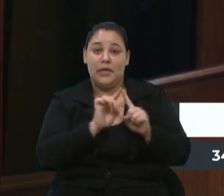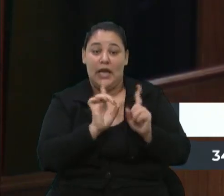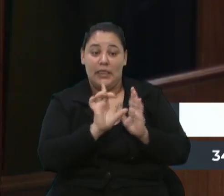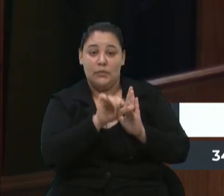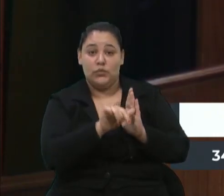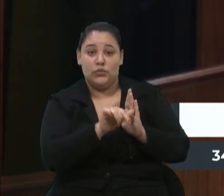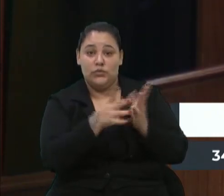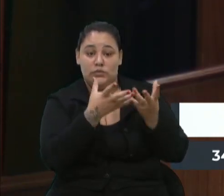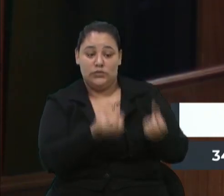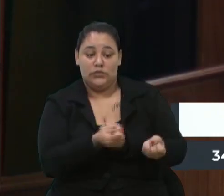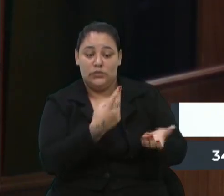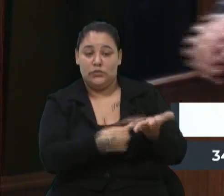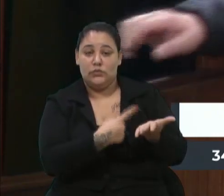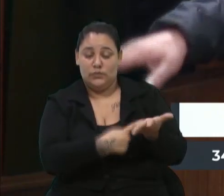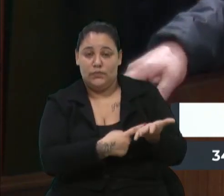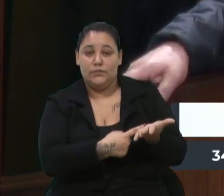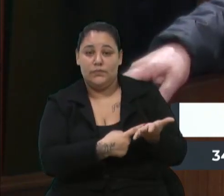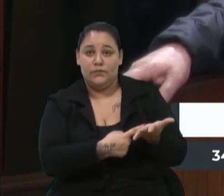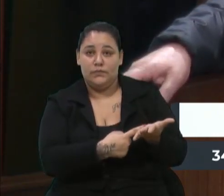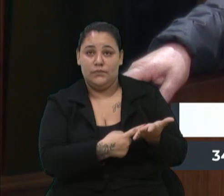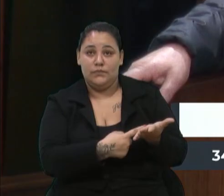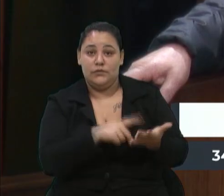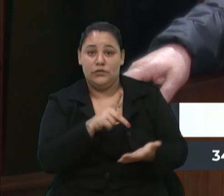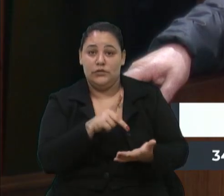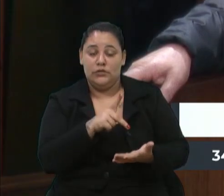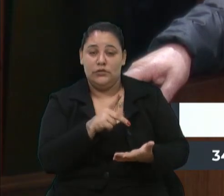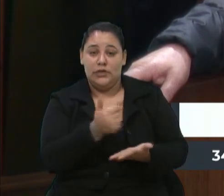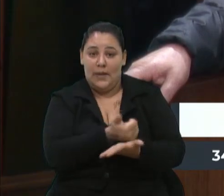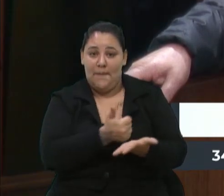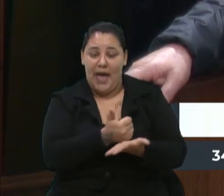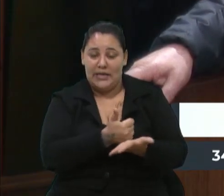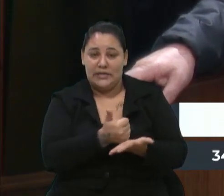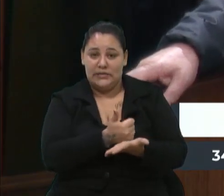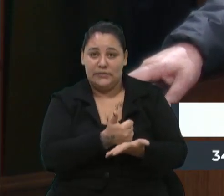acabou concordando, e o piso da categoria,